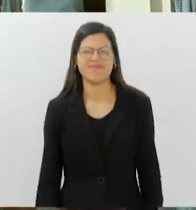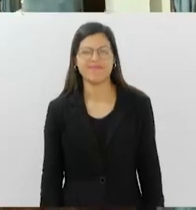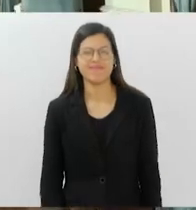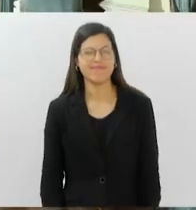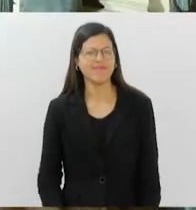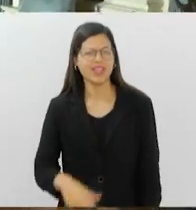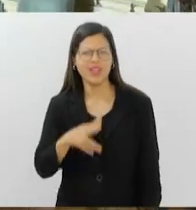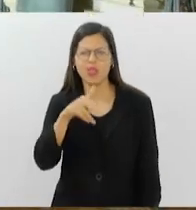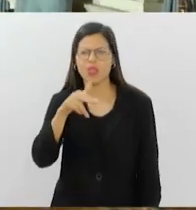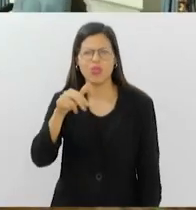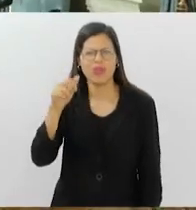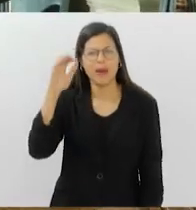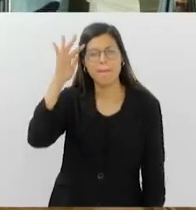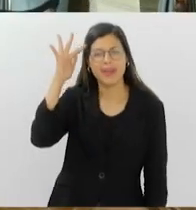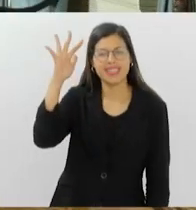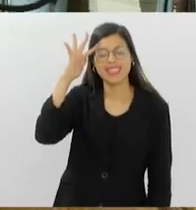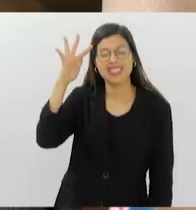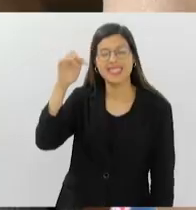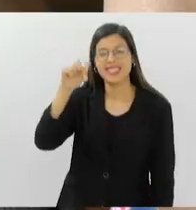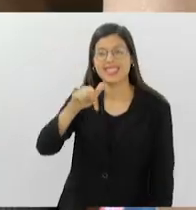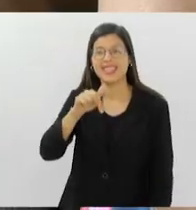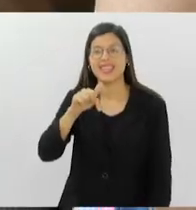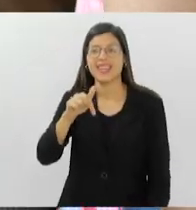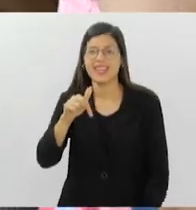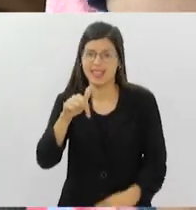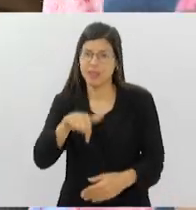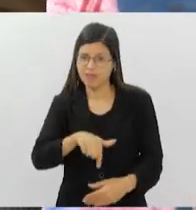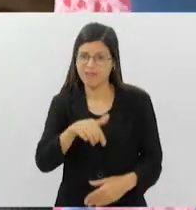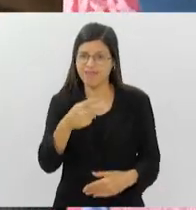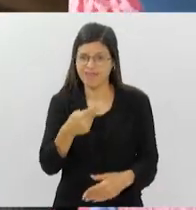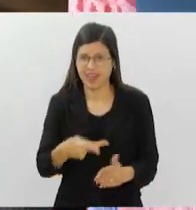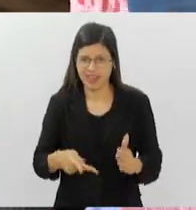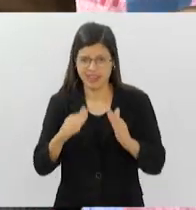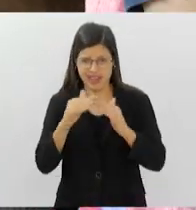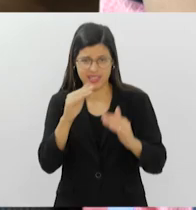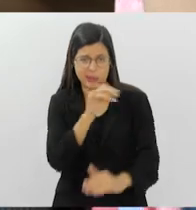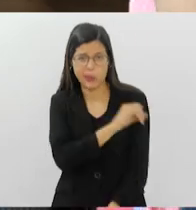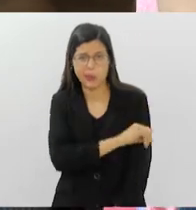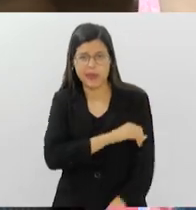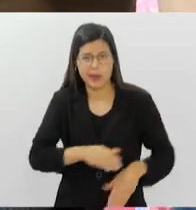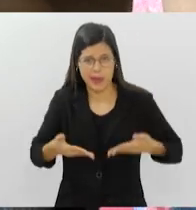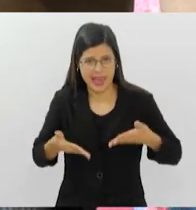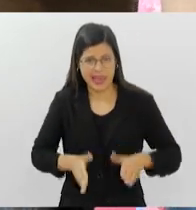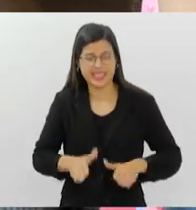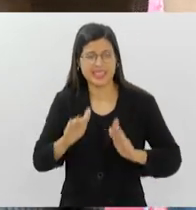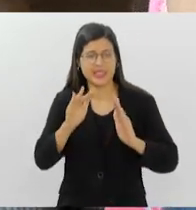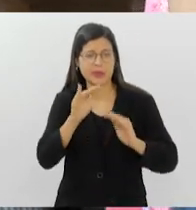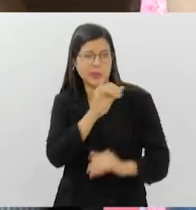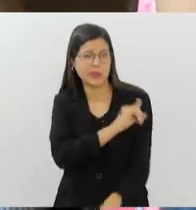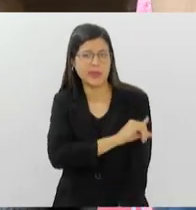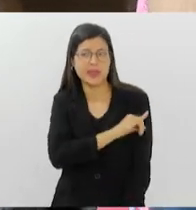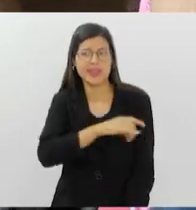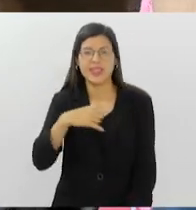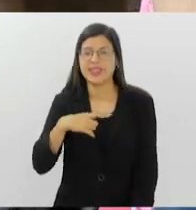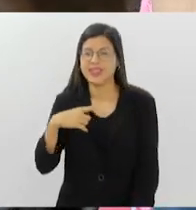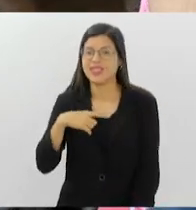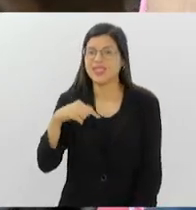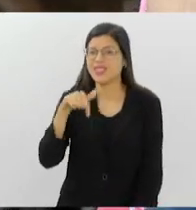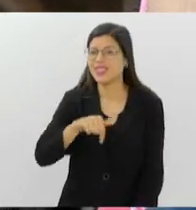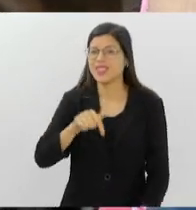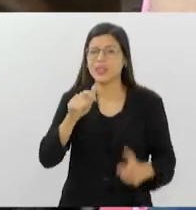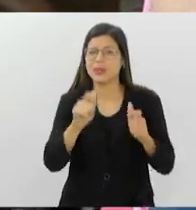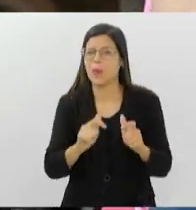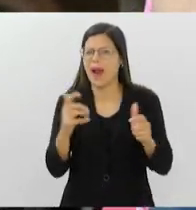imaginei que sabe moradora né do Rio nascida aqui e que nós tínhamos essa joia não